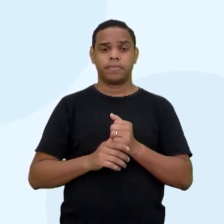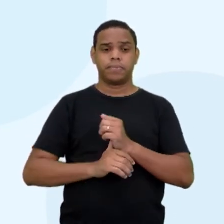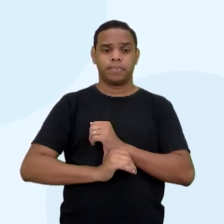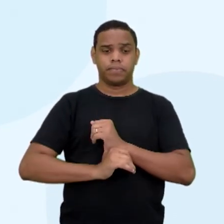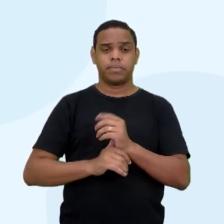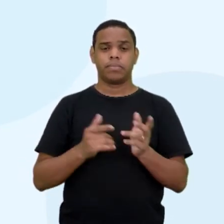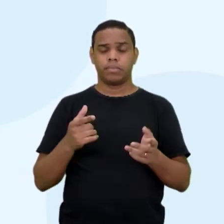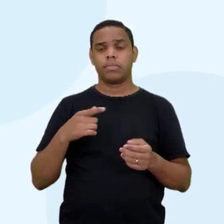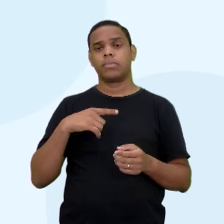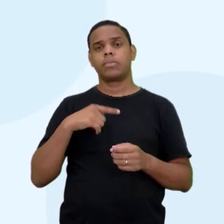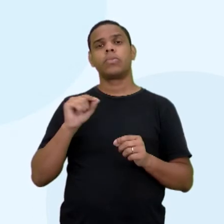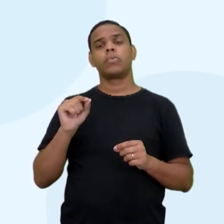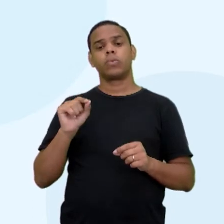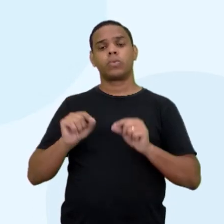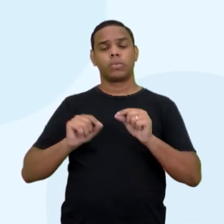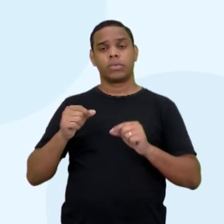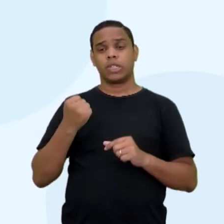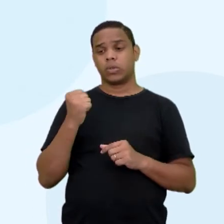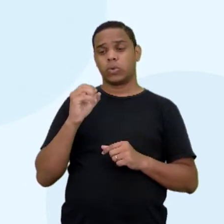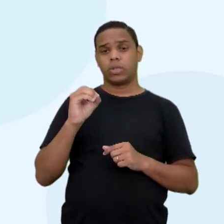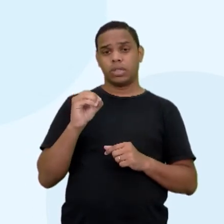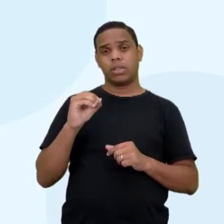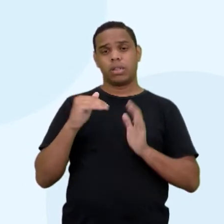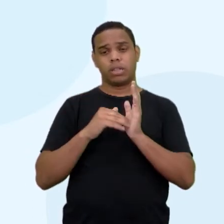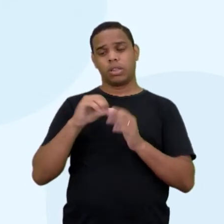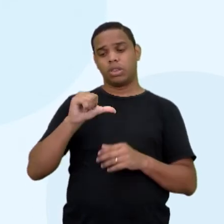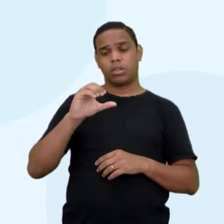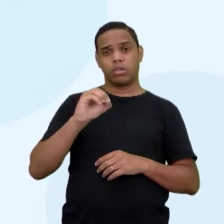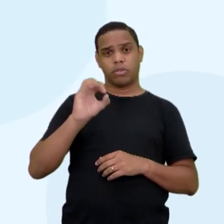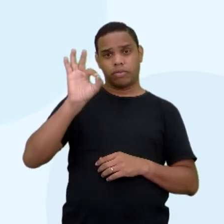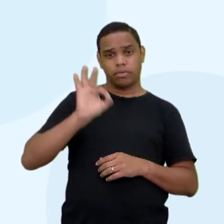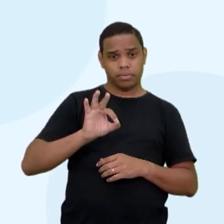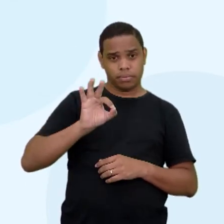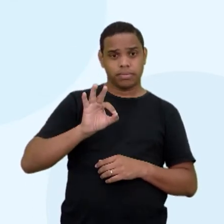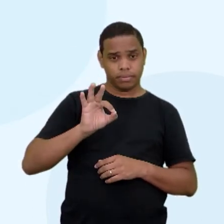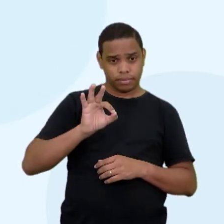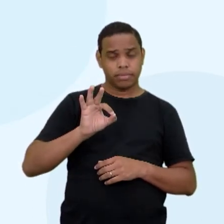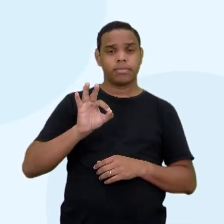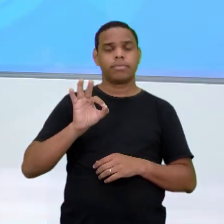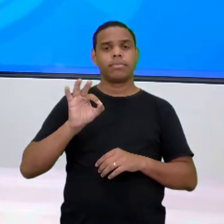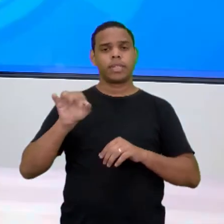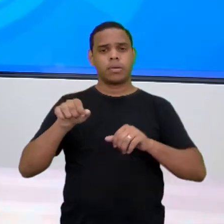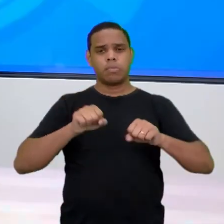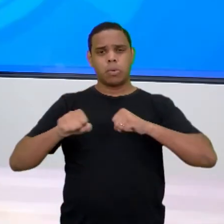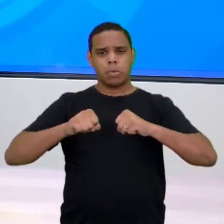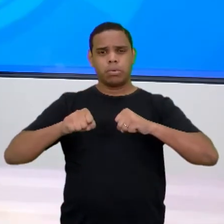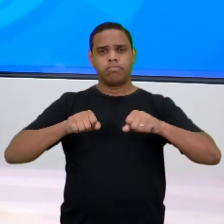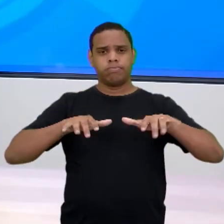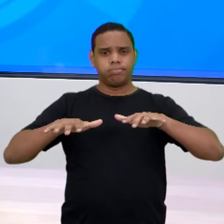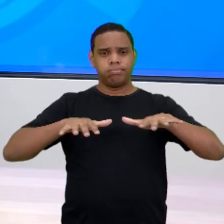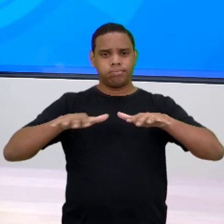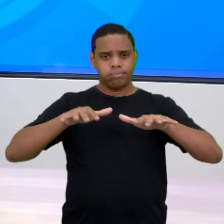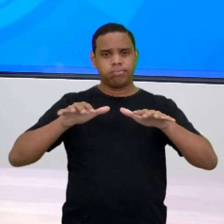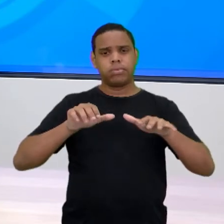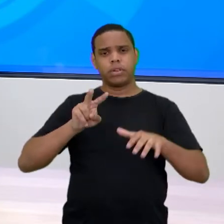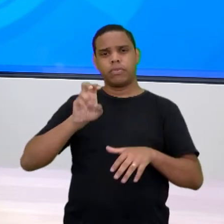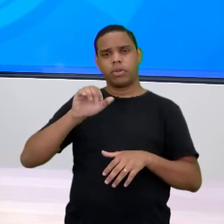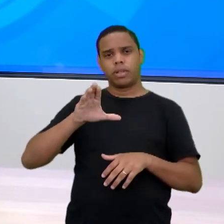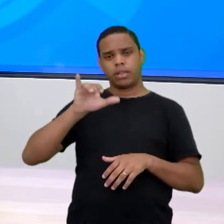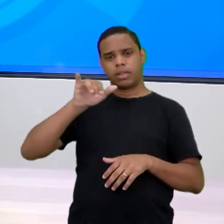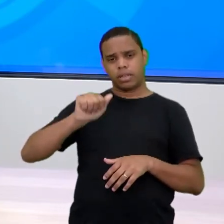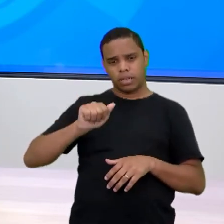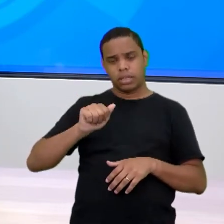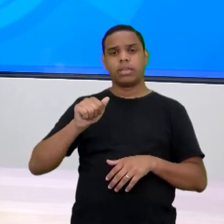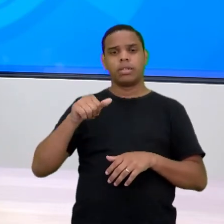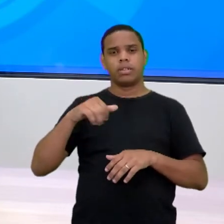e é onde tem aí em torno de 80 a 90% das intensidades sísmicas e vulcânicas